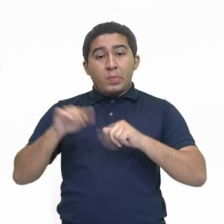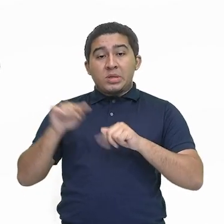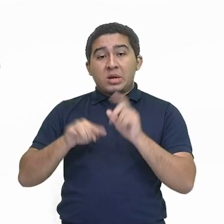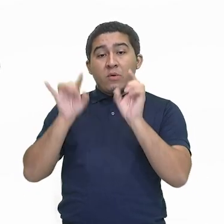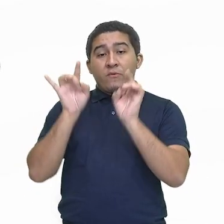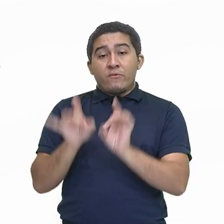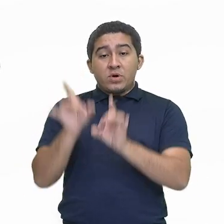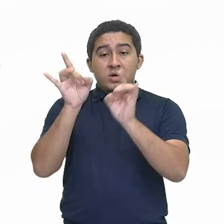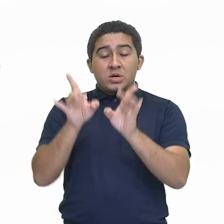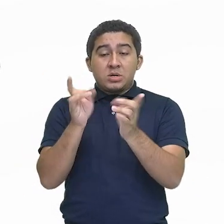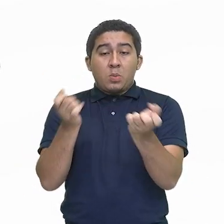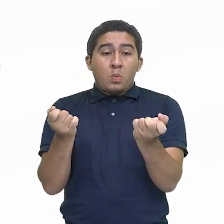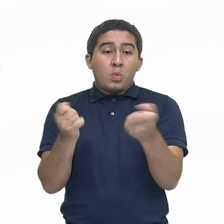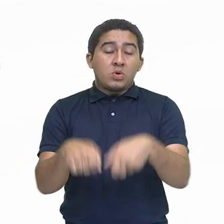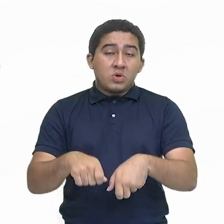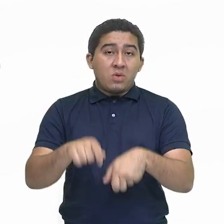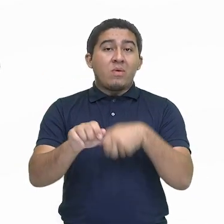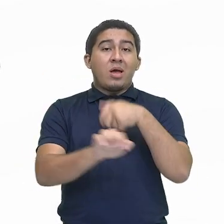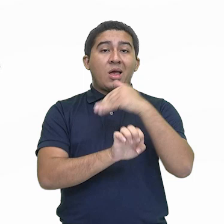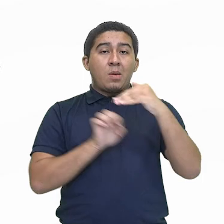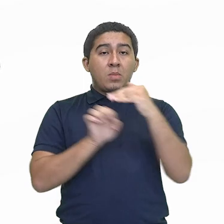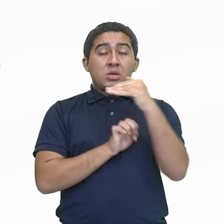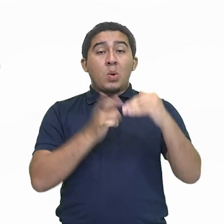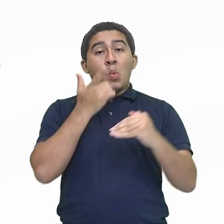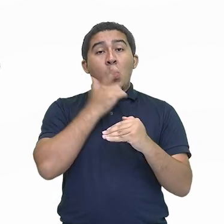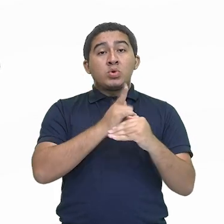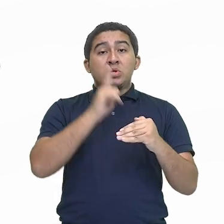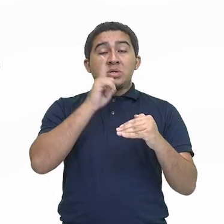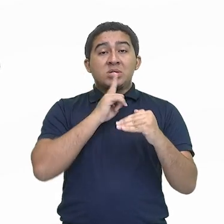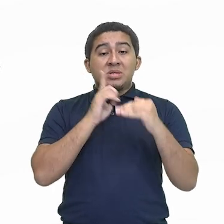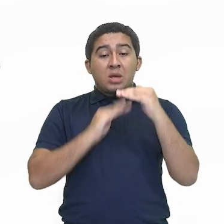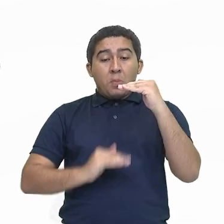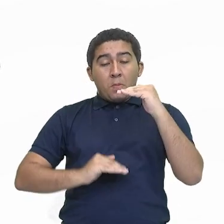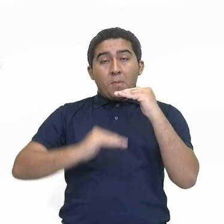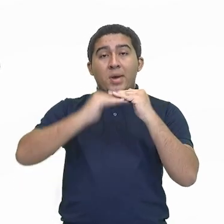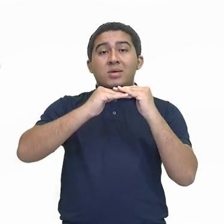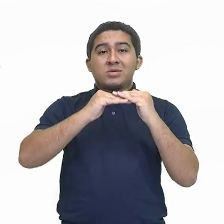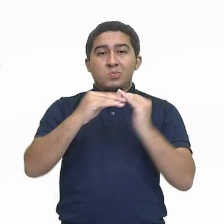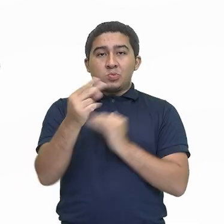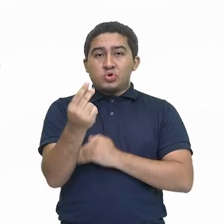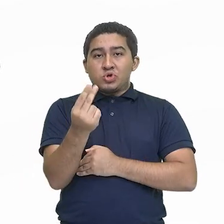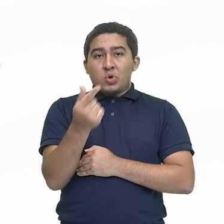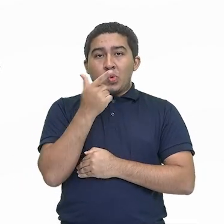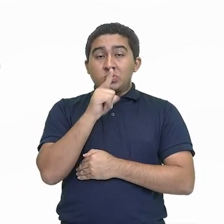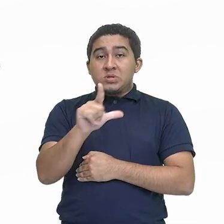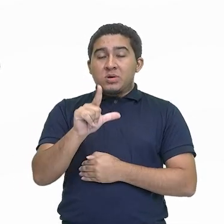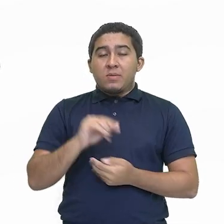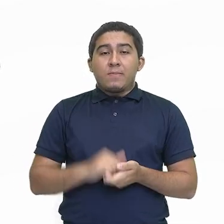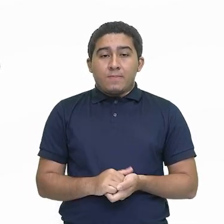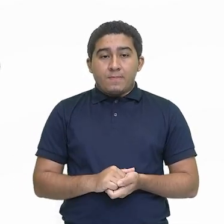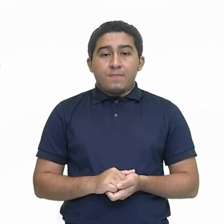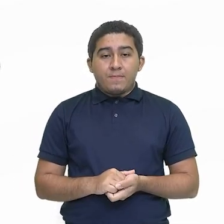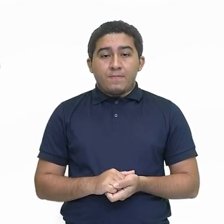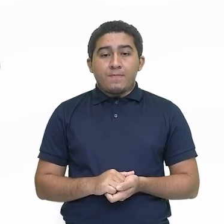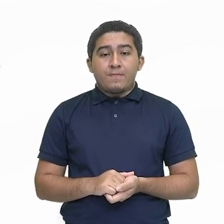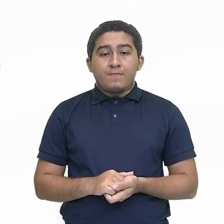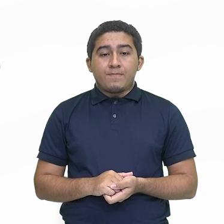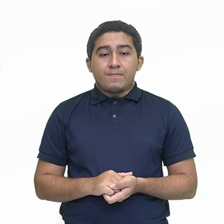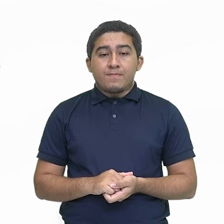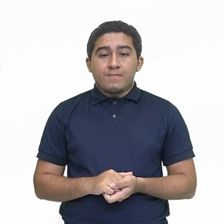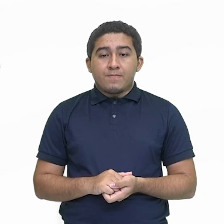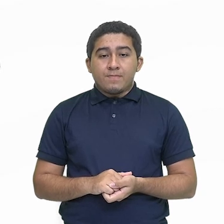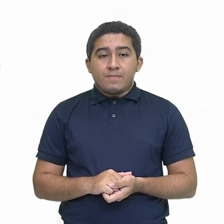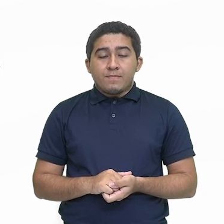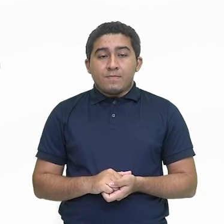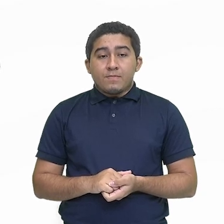unidades vendidas para que a empresa atinja o lucro máximo? Olha só a sutileza, né?